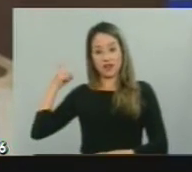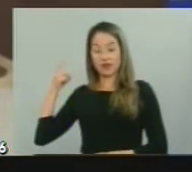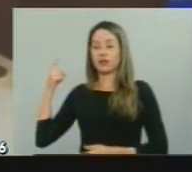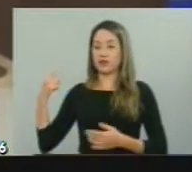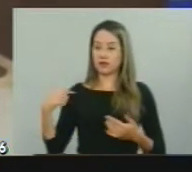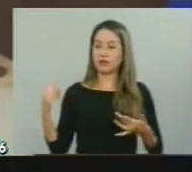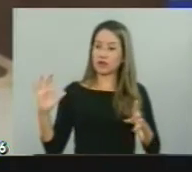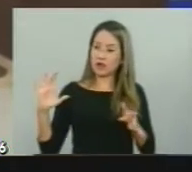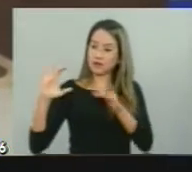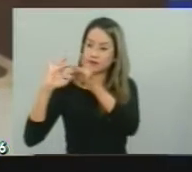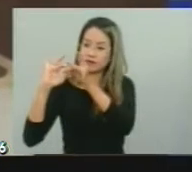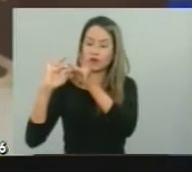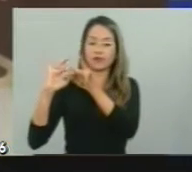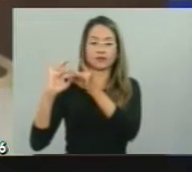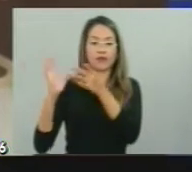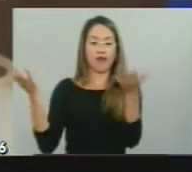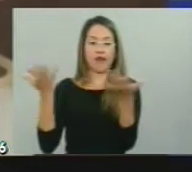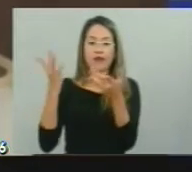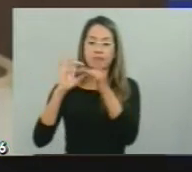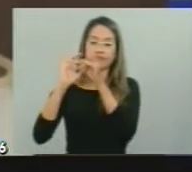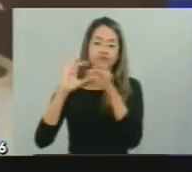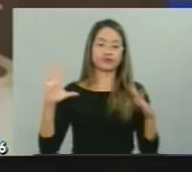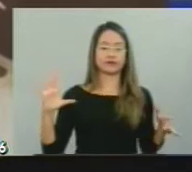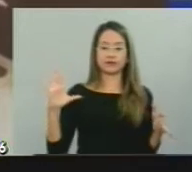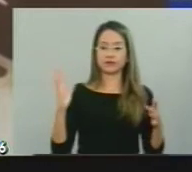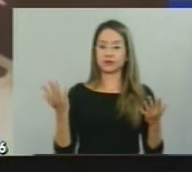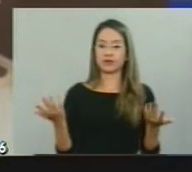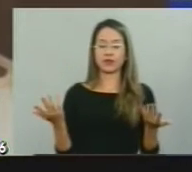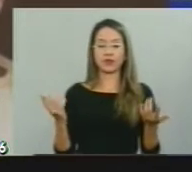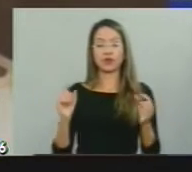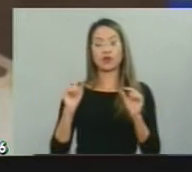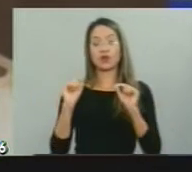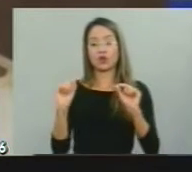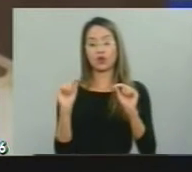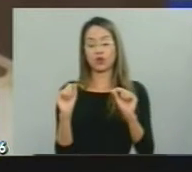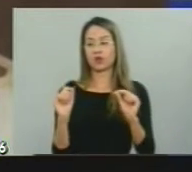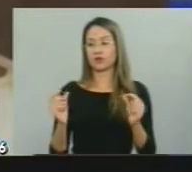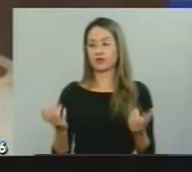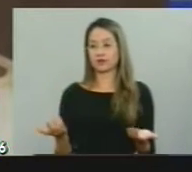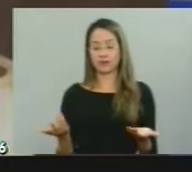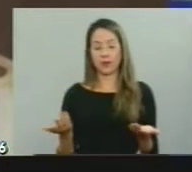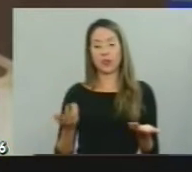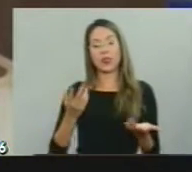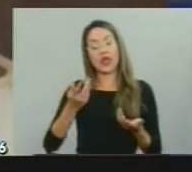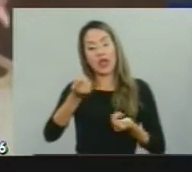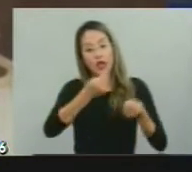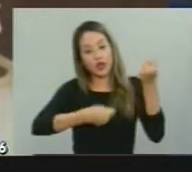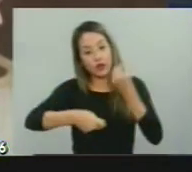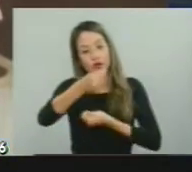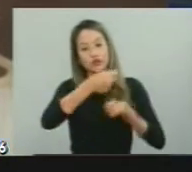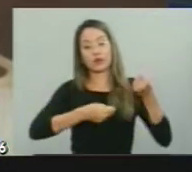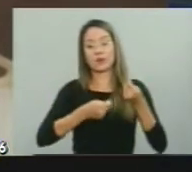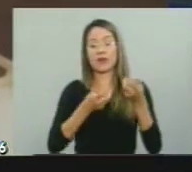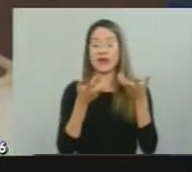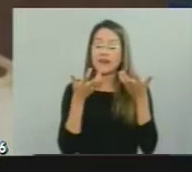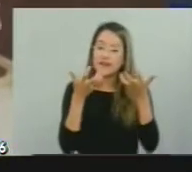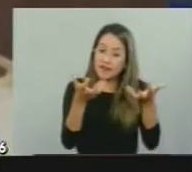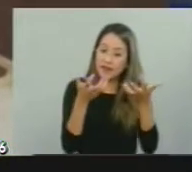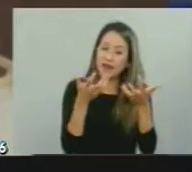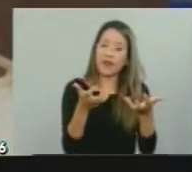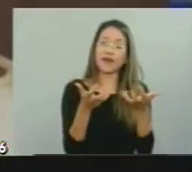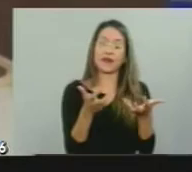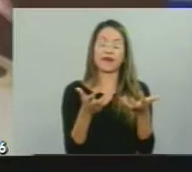agronegócio e da banca financeira, deixaram de ser úteis porque estes atores econômicos querem um ajuste